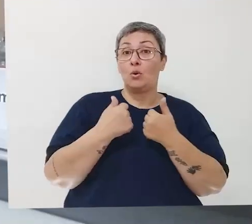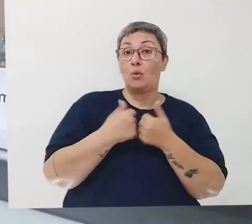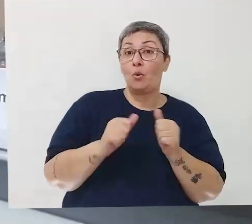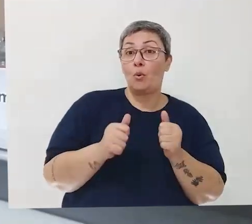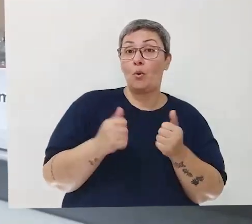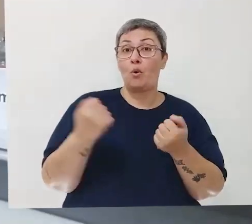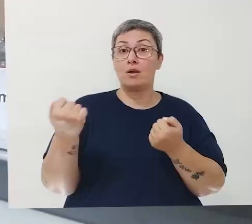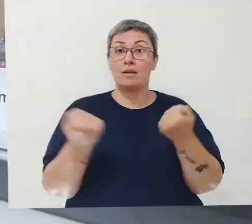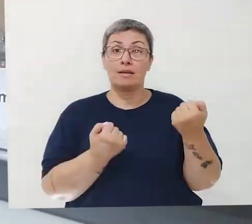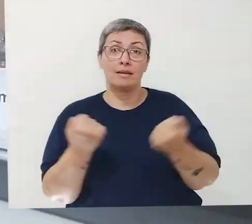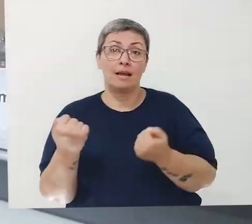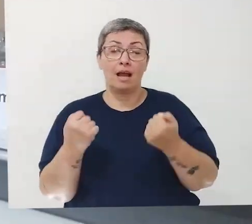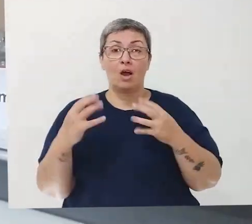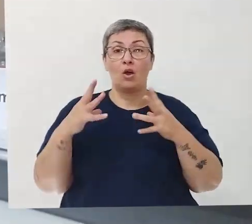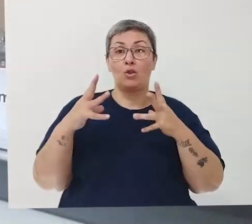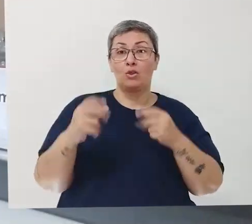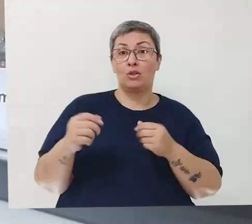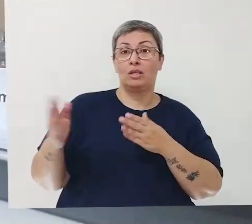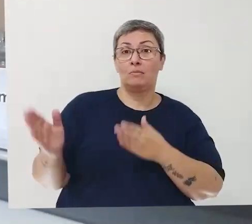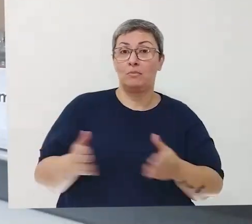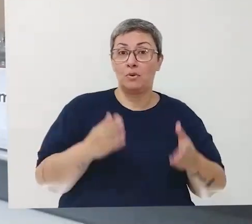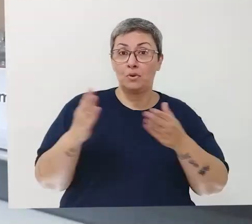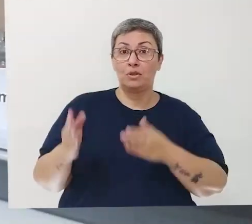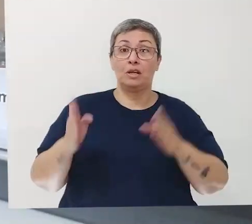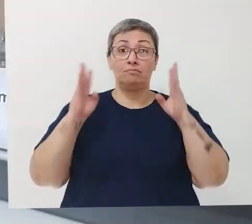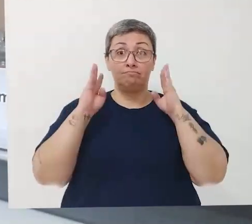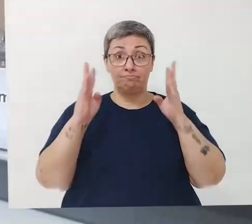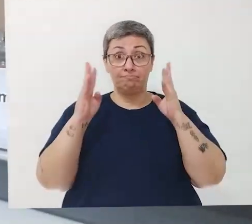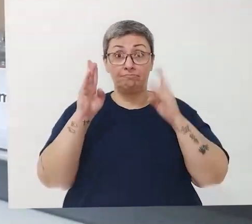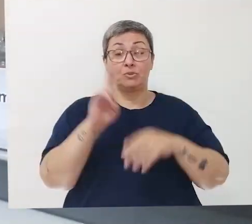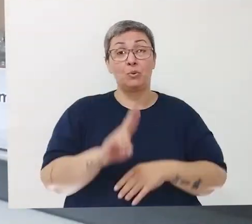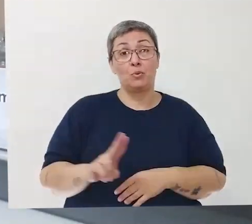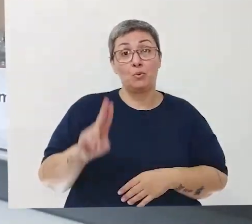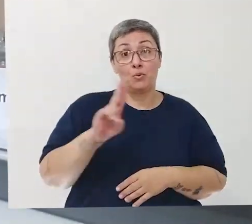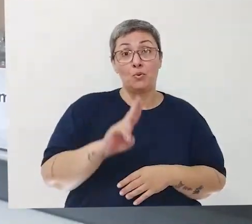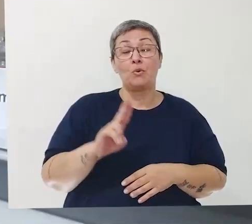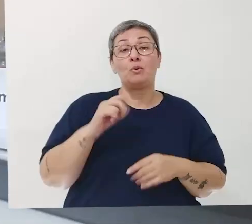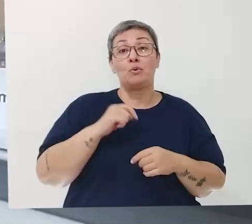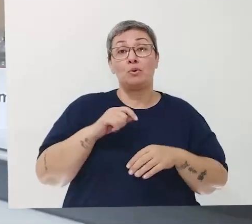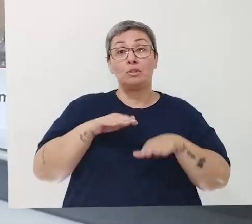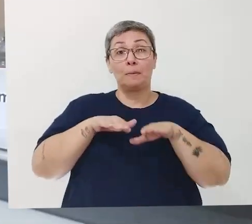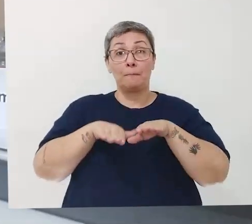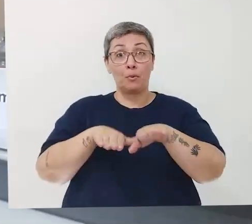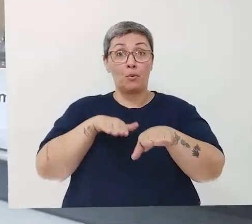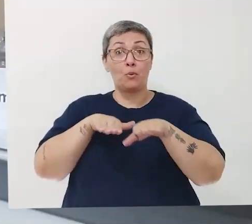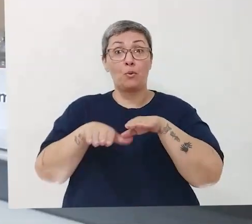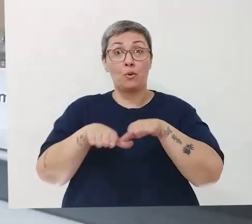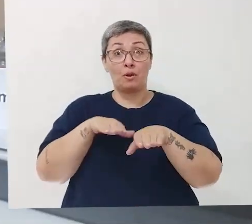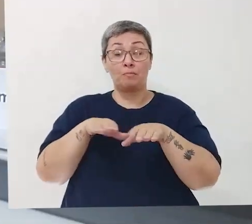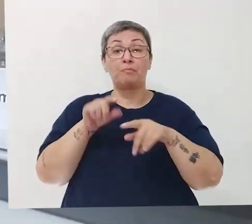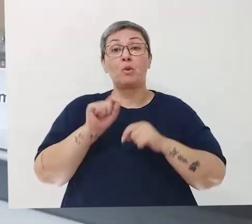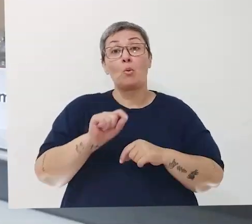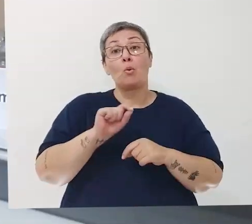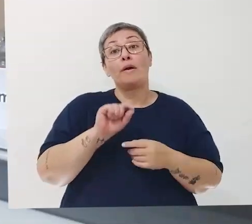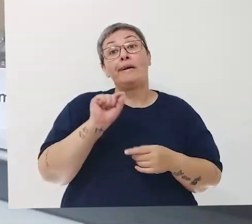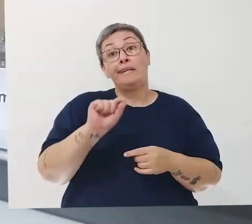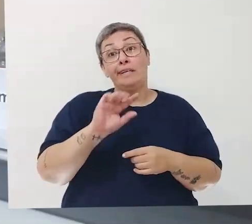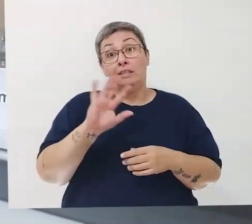de toda a nossa produção ser realizada por rodovias,